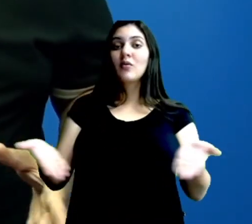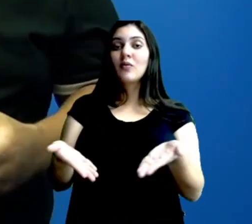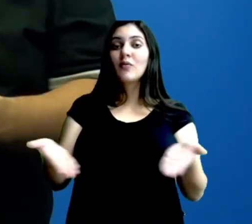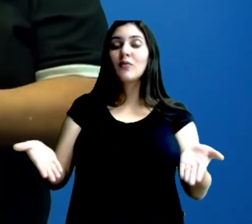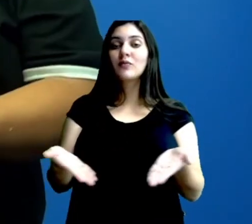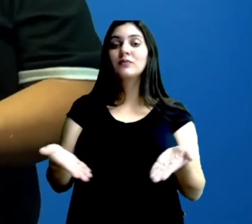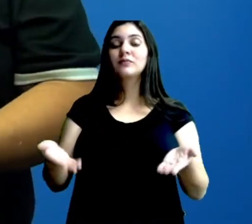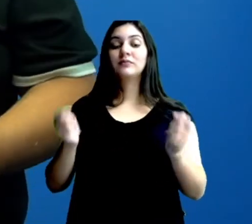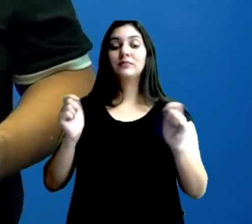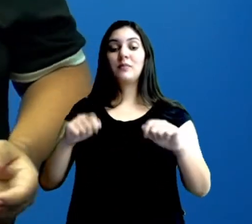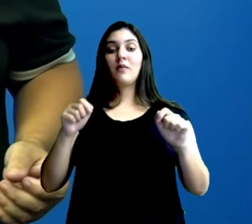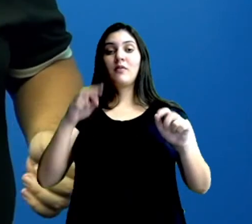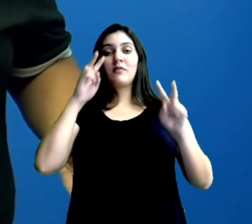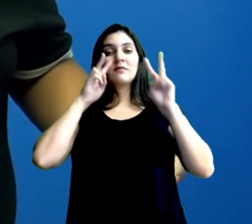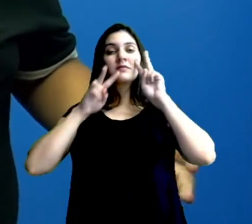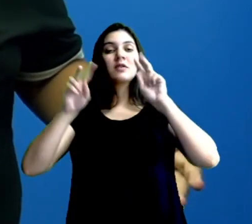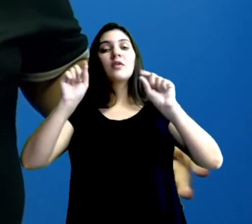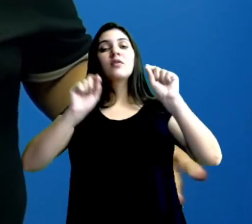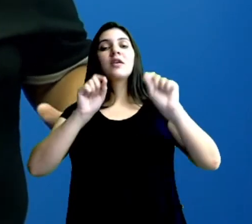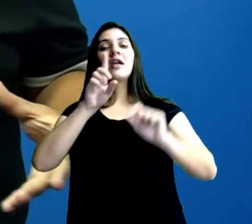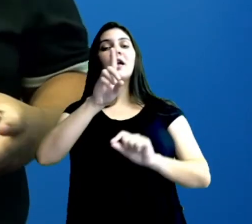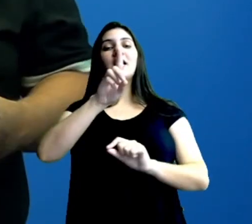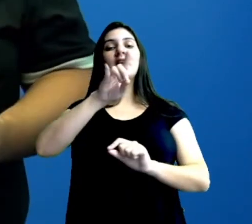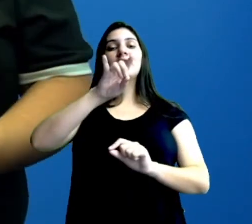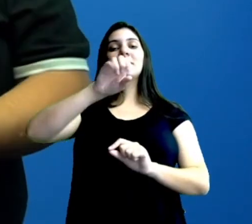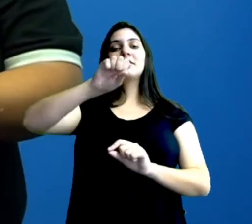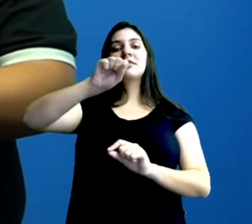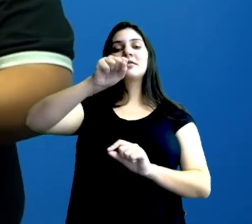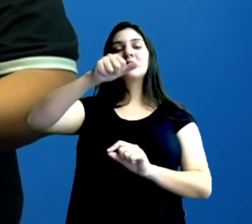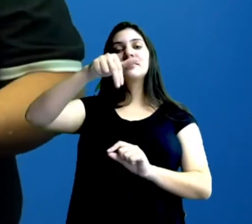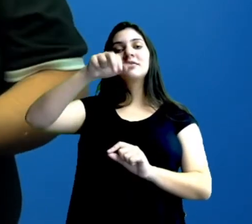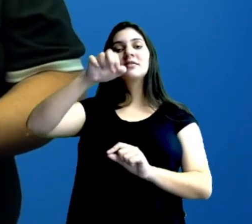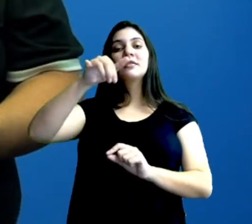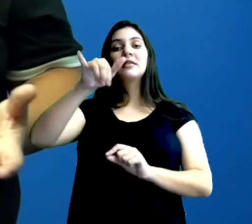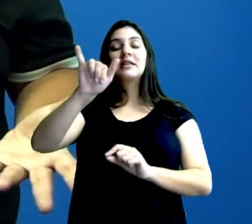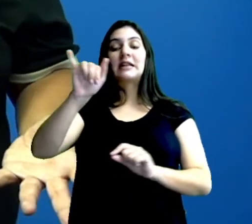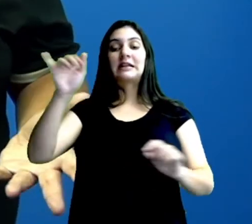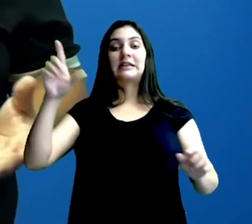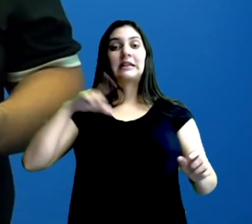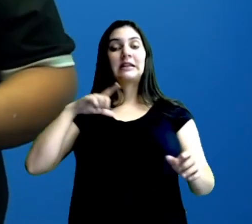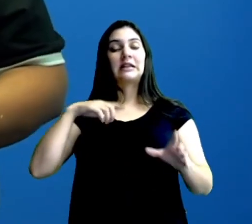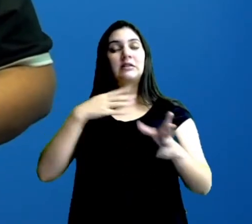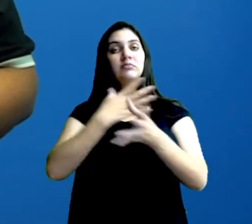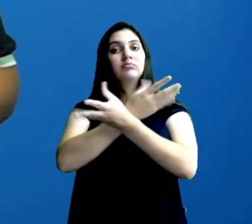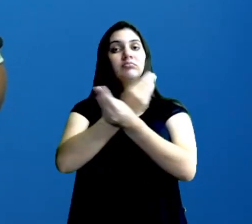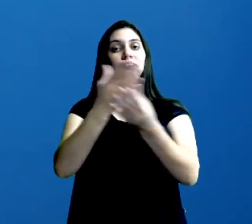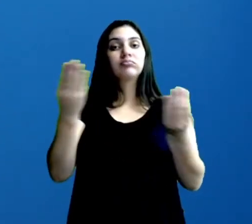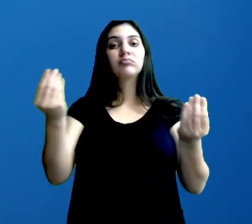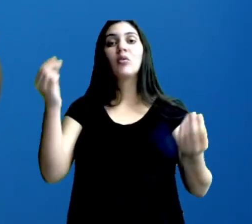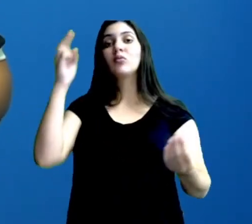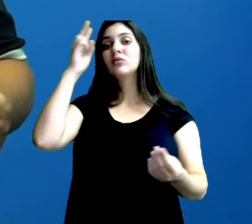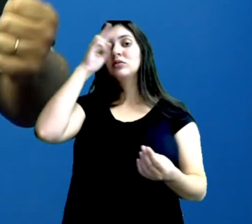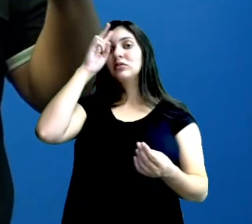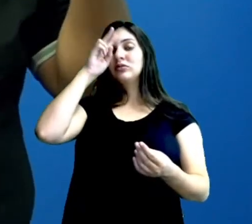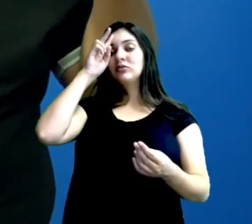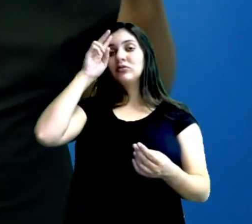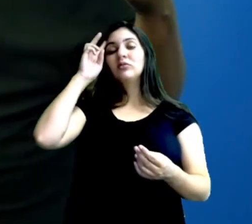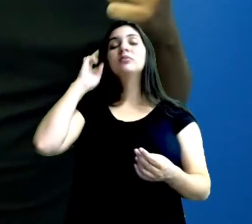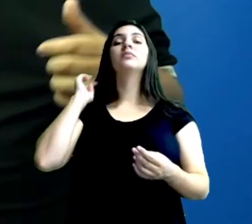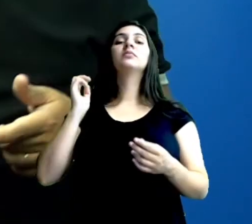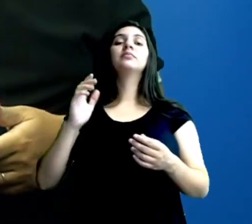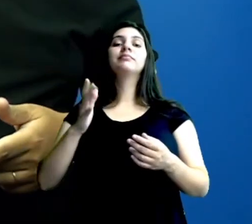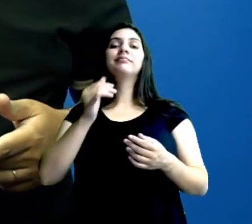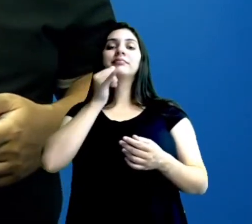pode ver, a Disney, né? Ela é um grande aglomerado de histórias também que trabalham. Todas essas histórias lá dos